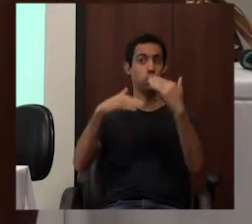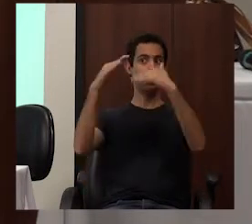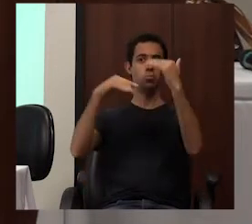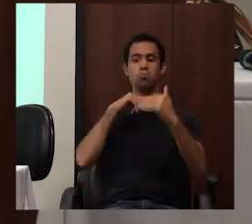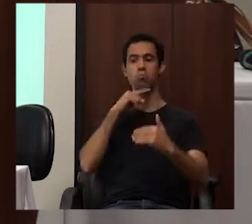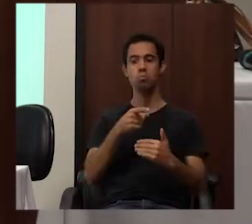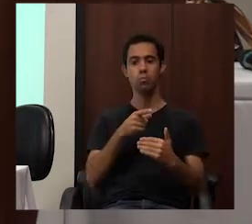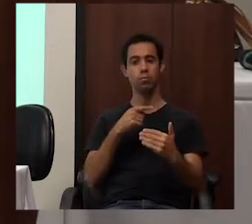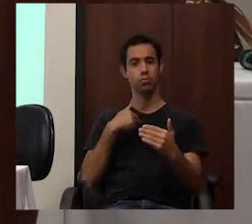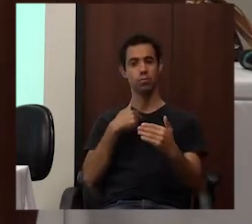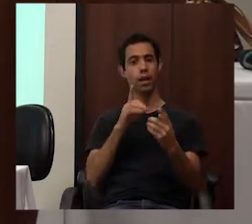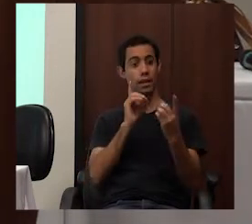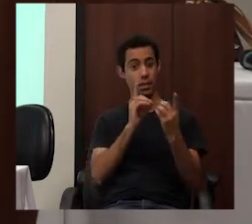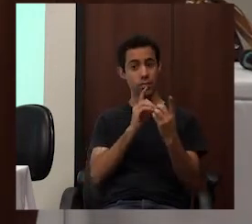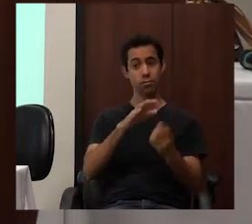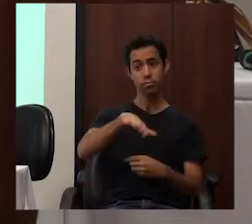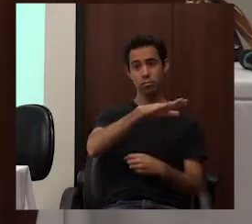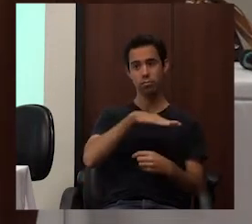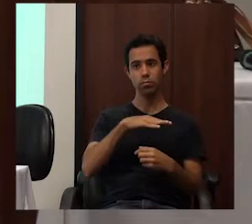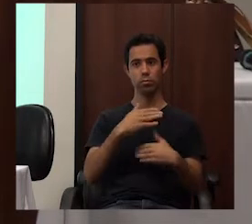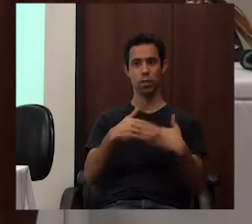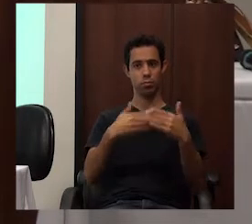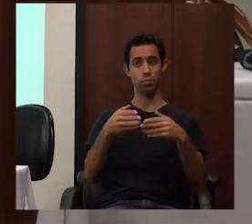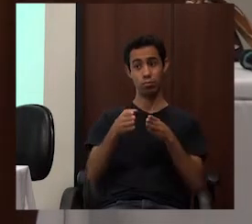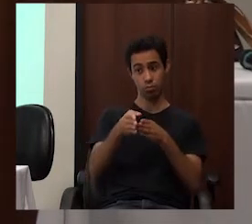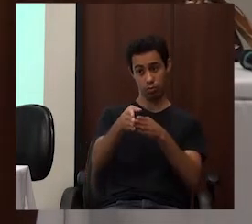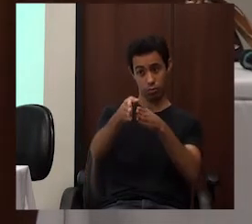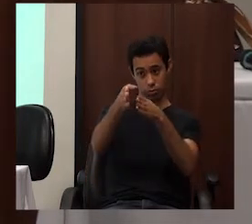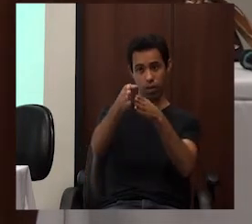de atendimento se não se tem um caminho a ser trilhado.